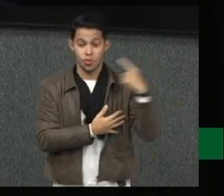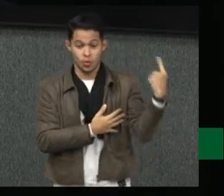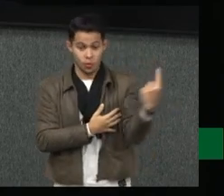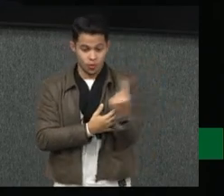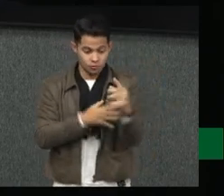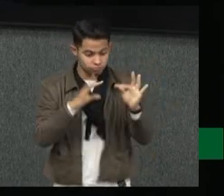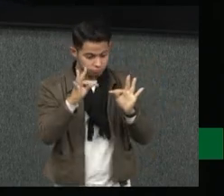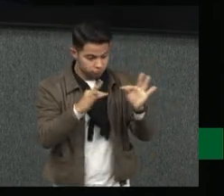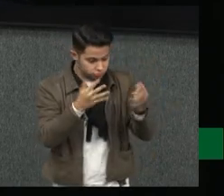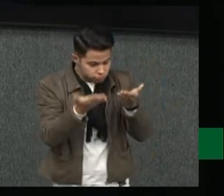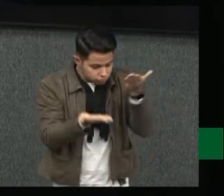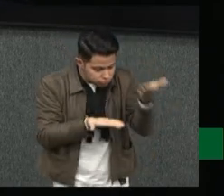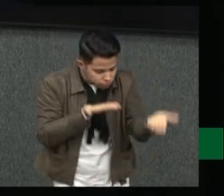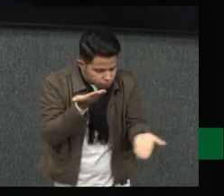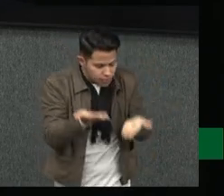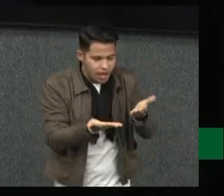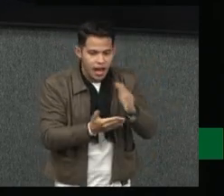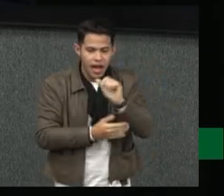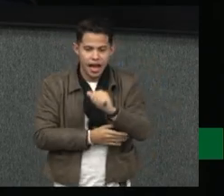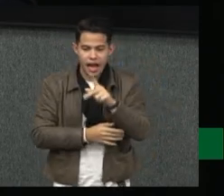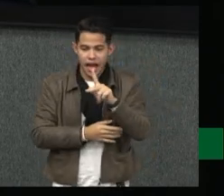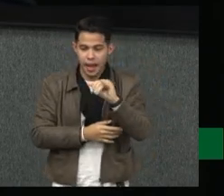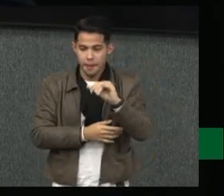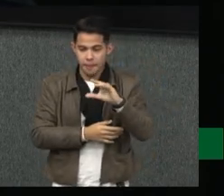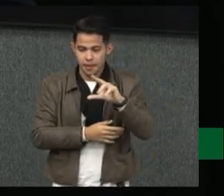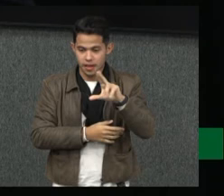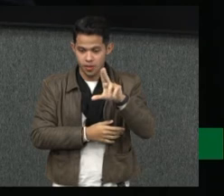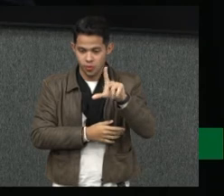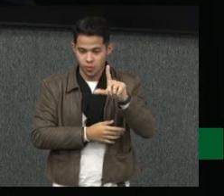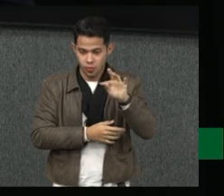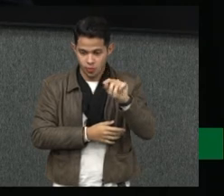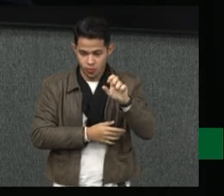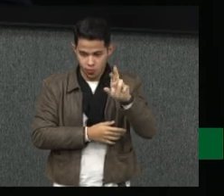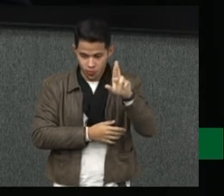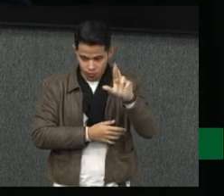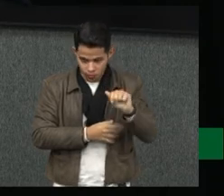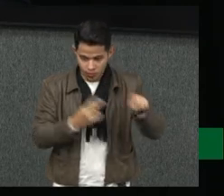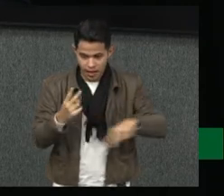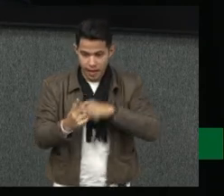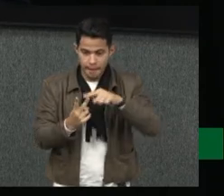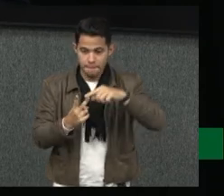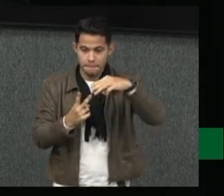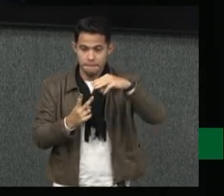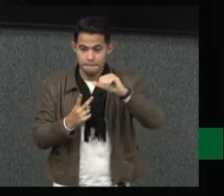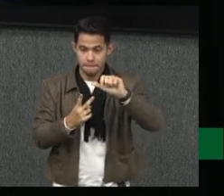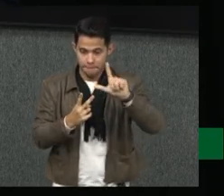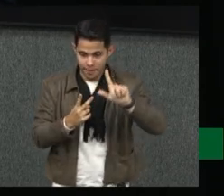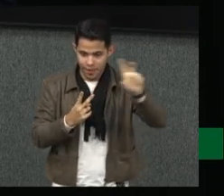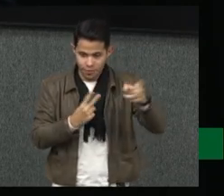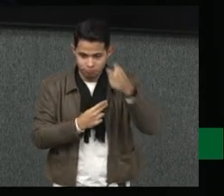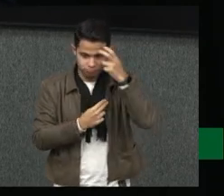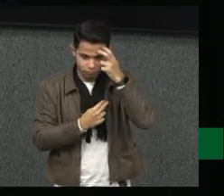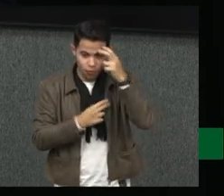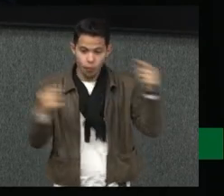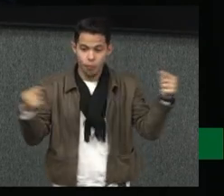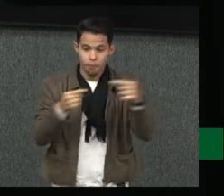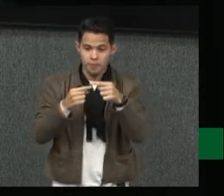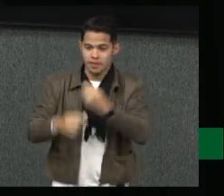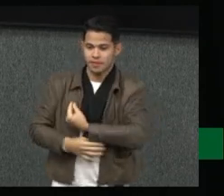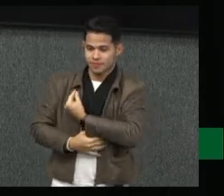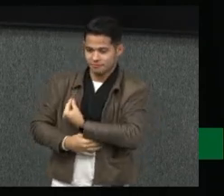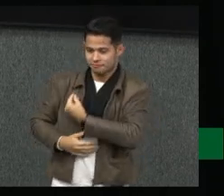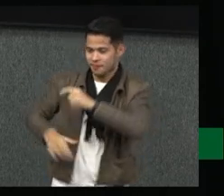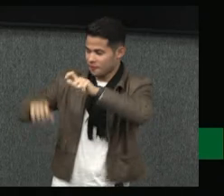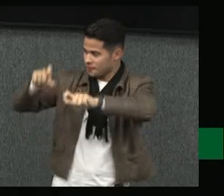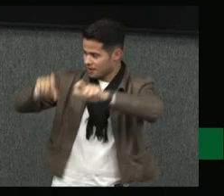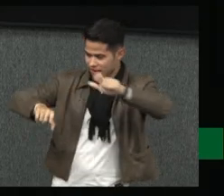tratamos da questão da apicultura e da meliponicultura, nós tratamos da vida das pessoas,